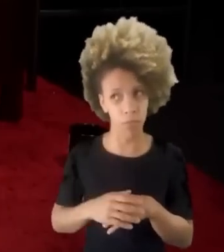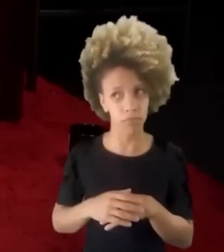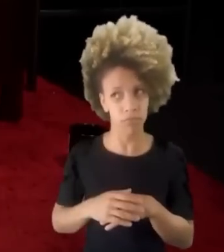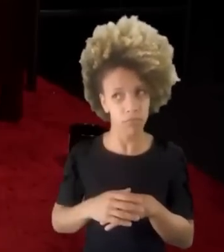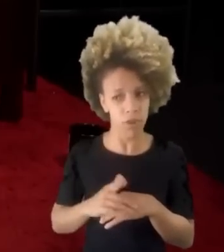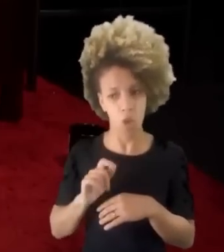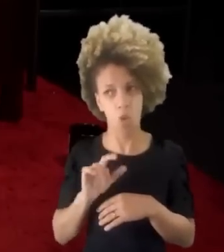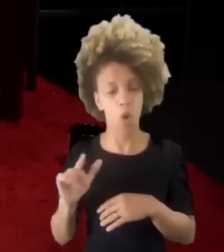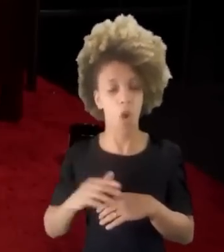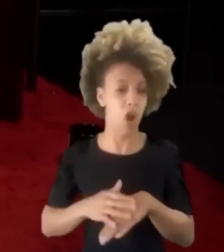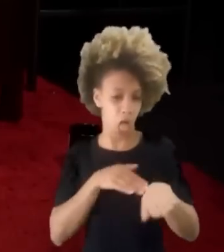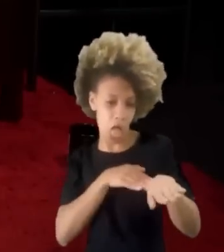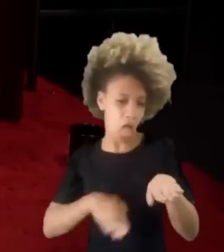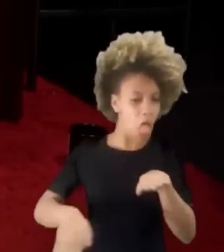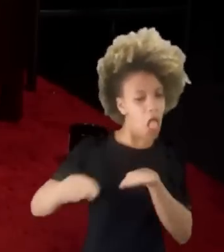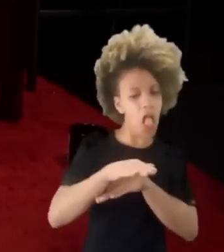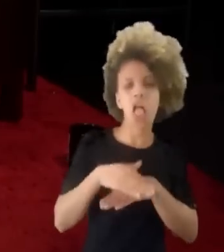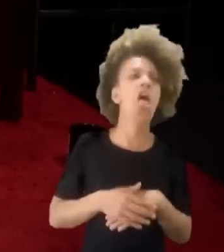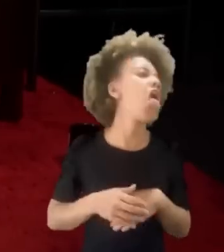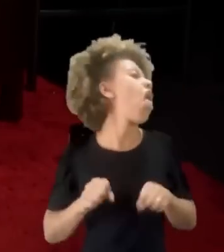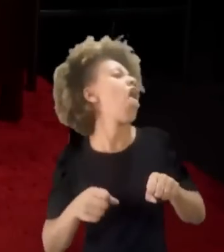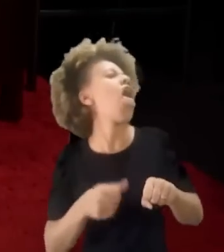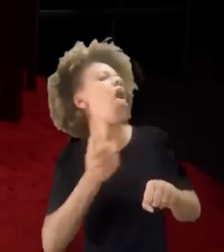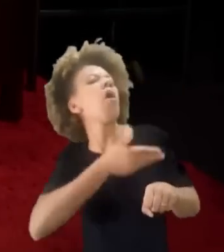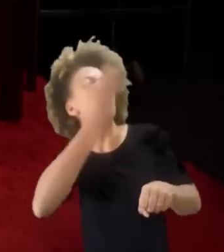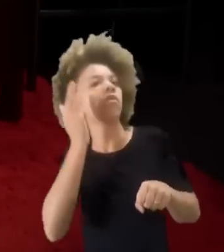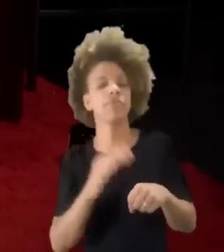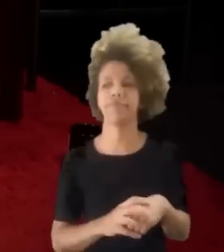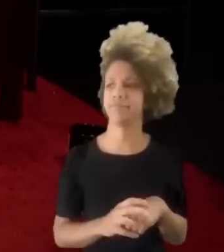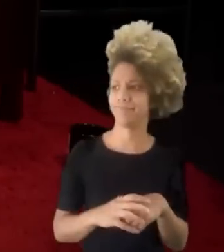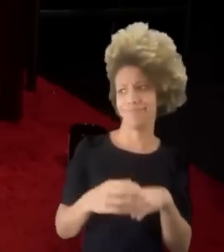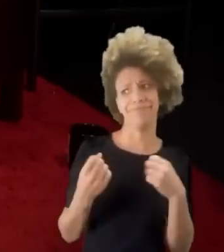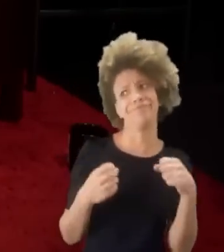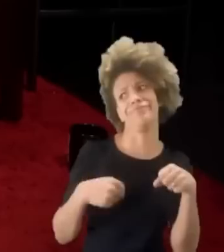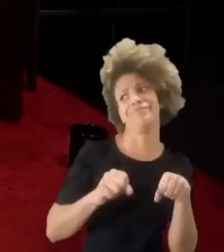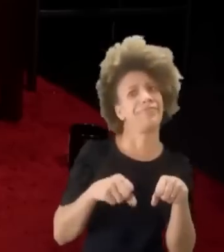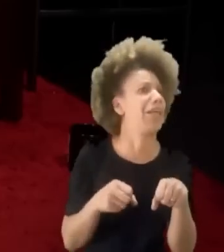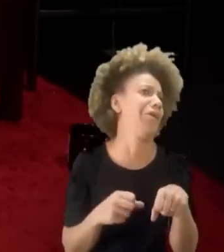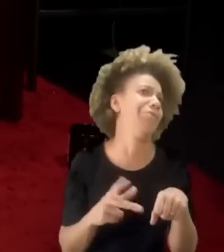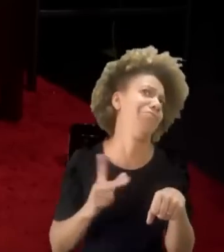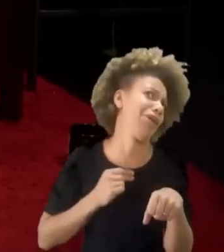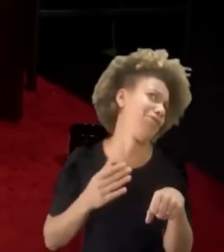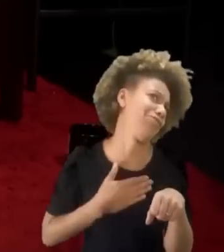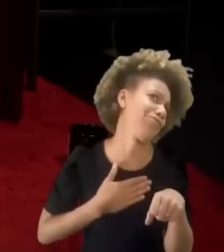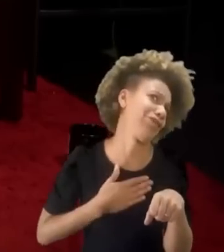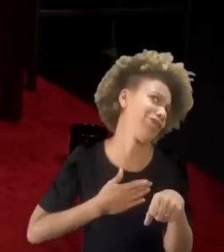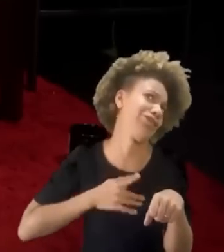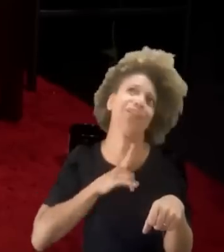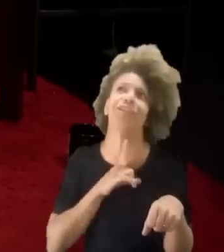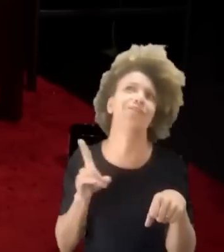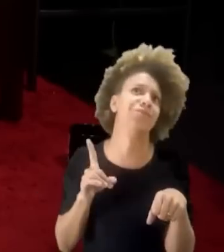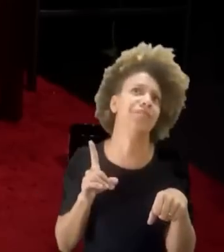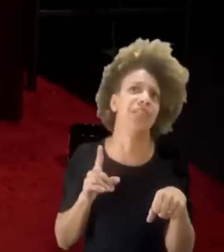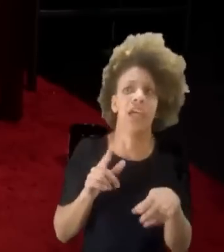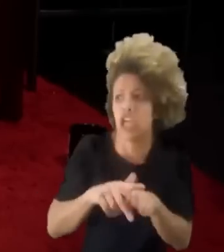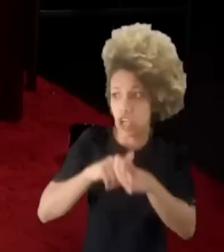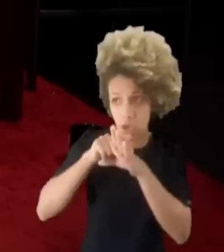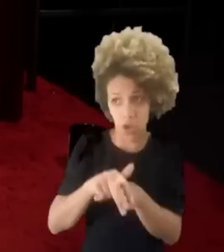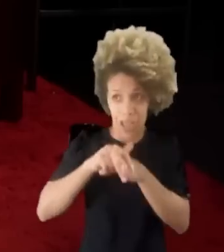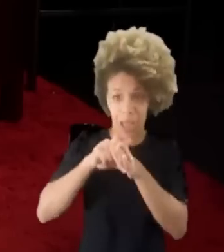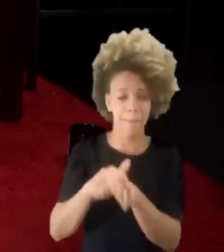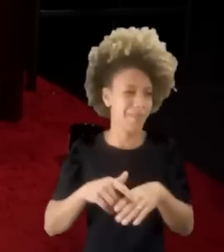aí o cara te corta e fala assim é motoboy do cara esse fome meu Deus você pular dentro do Camaro assim igual um cowboy